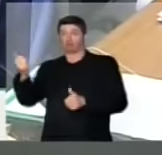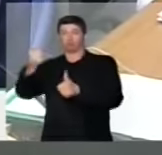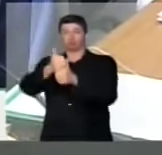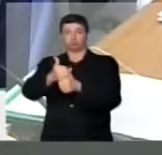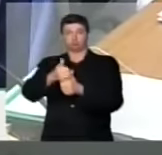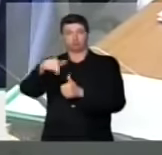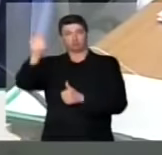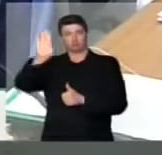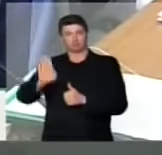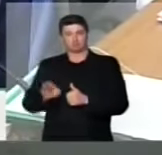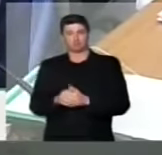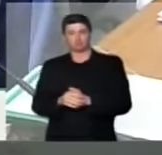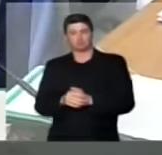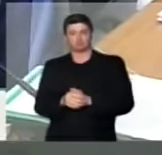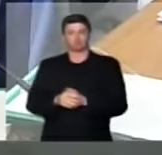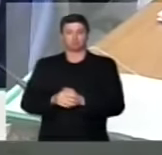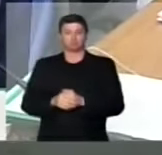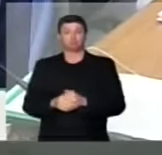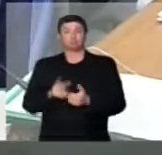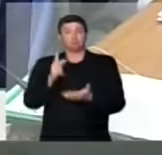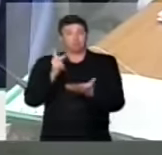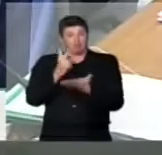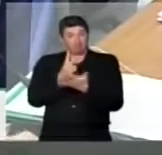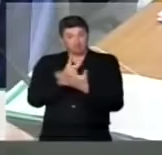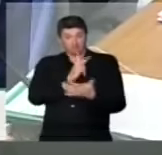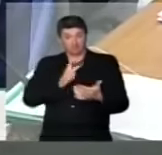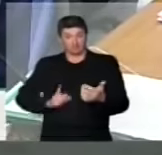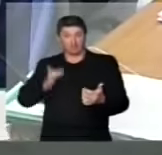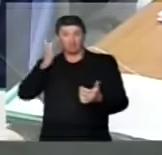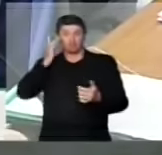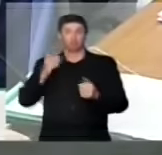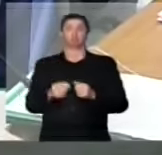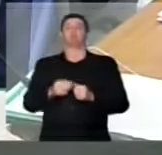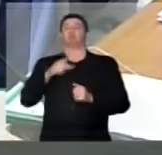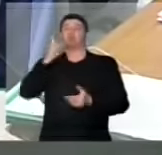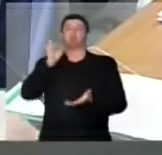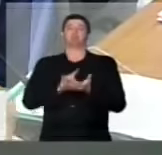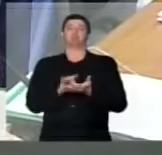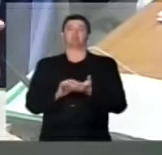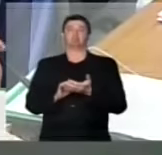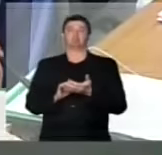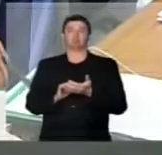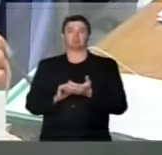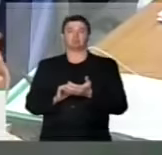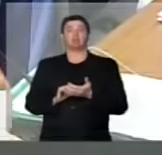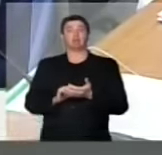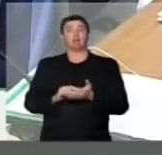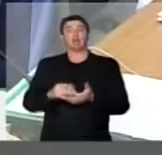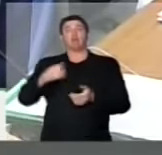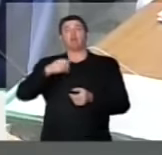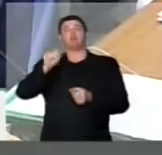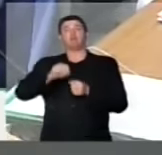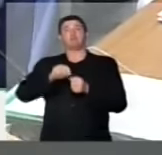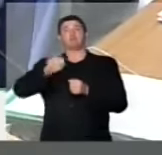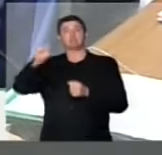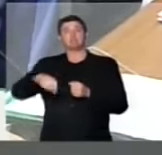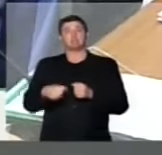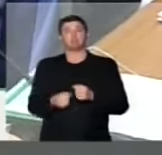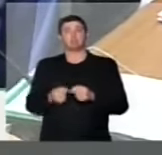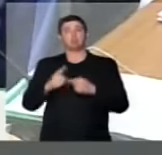no país. A própria presidente Dilma Rousseff confessa que recorreu às pedaladas, ao dizer que